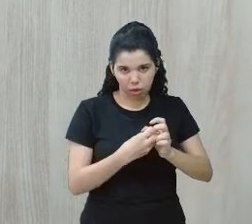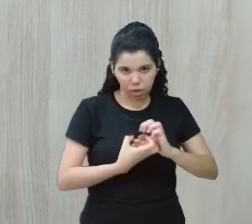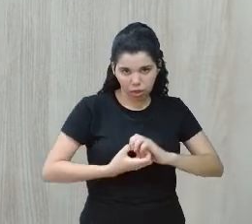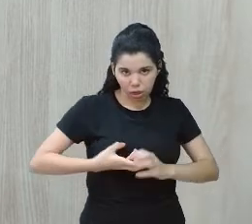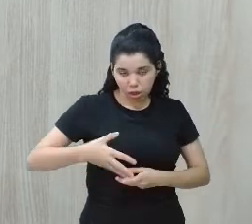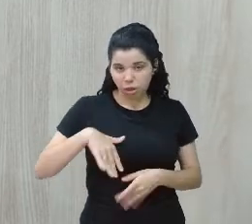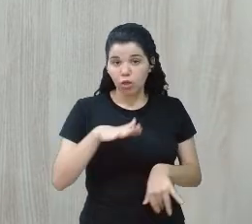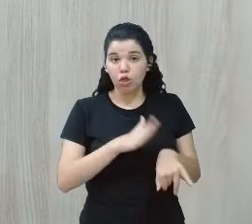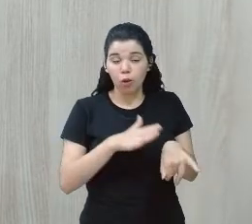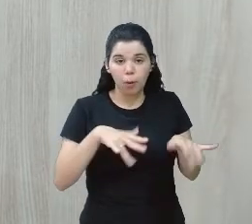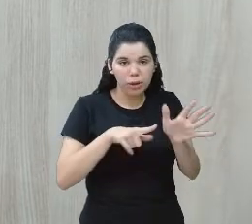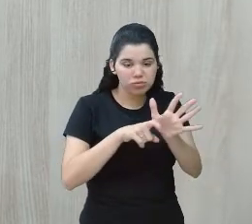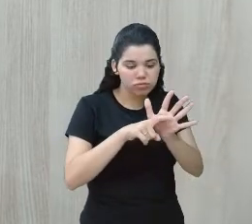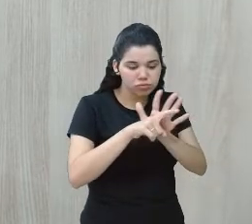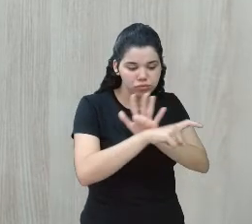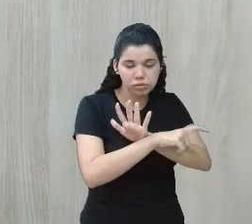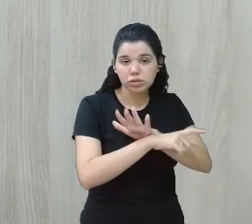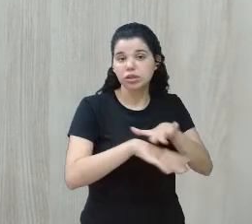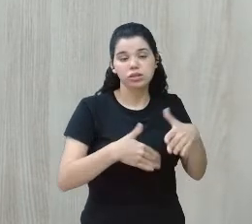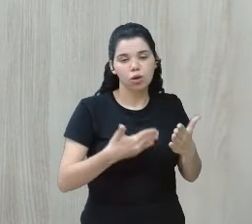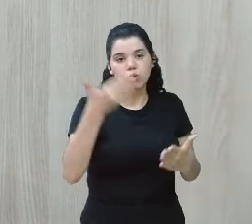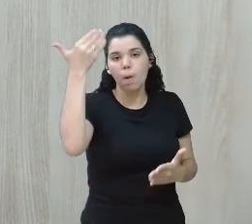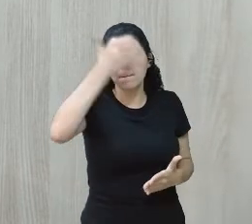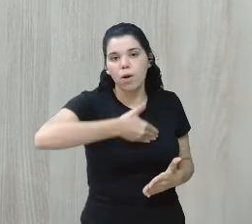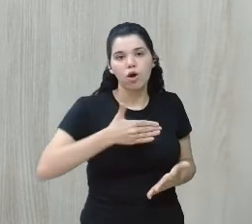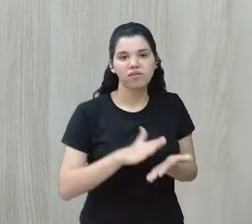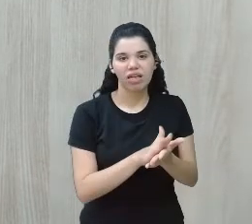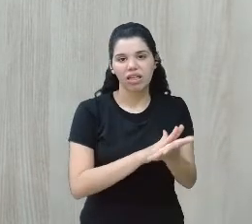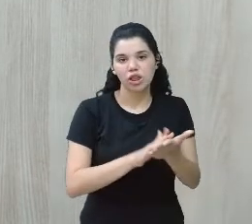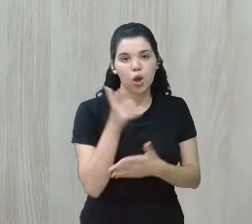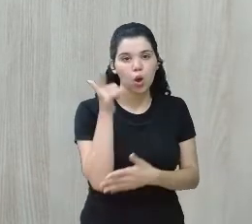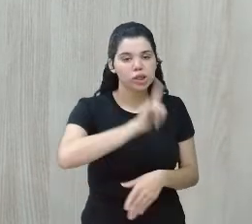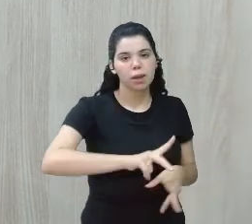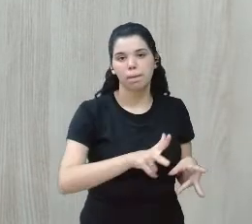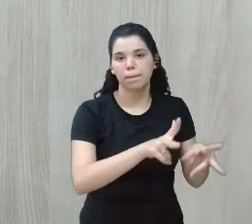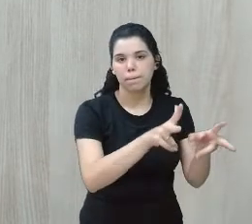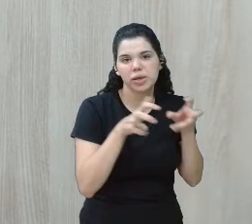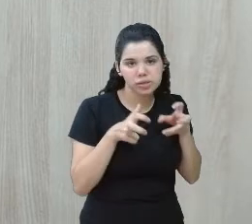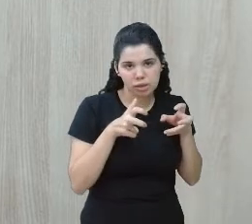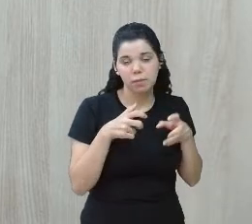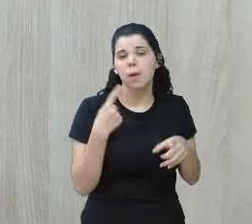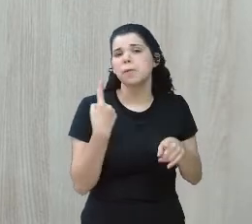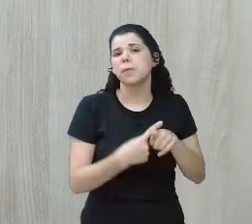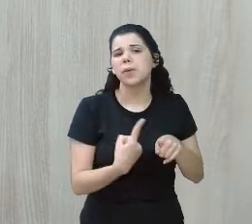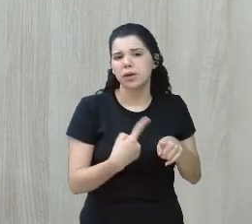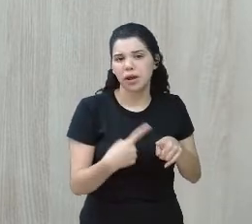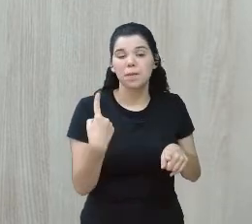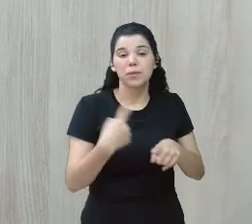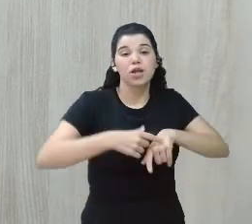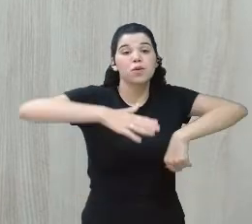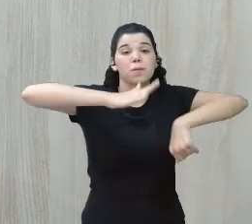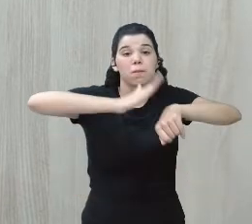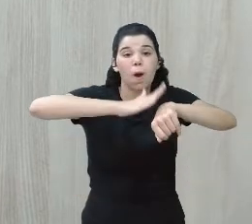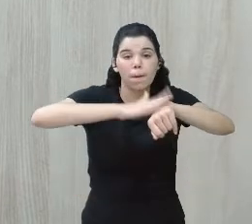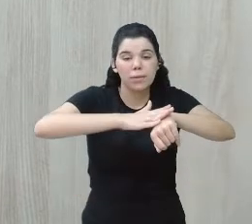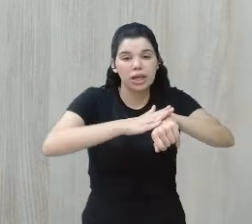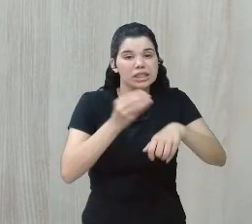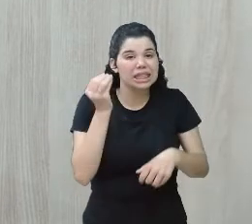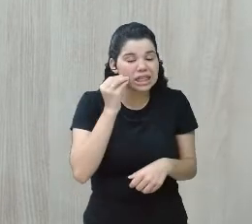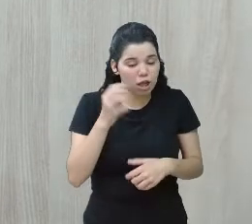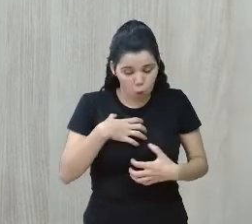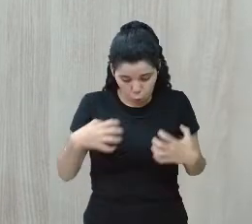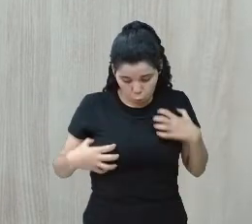feito o exame, vamos dizer, o exame não consegue identificar. Por quê? Porque nesse momento da batalha é como